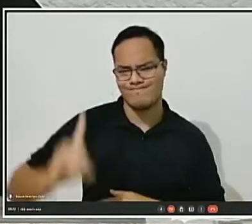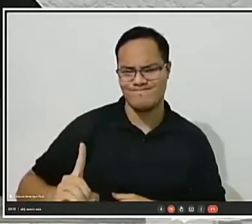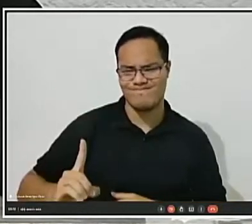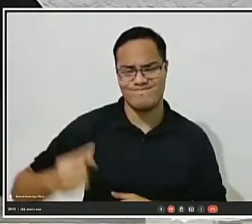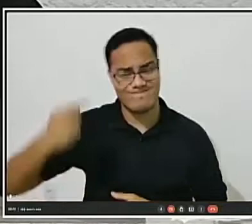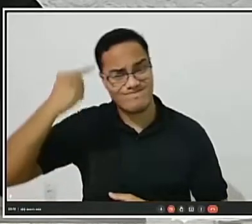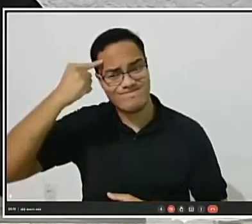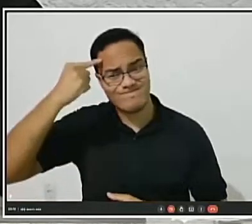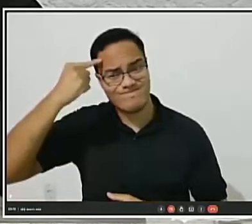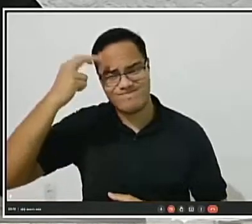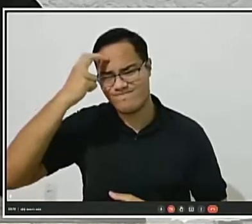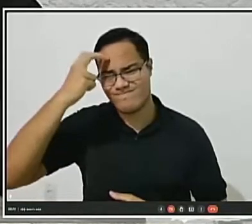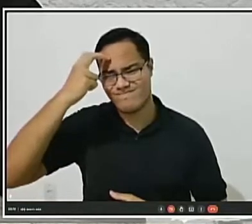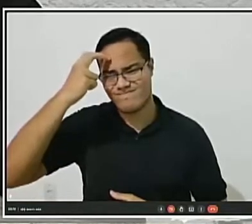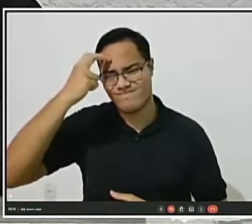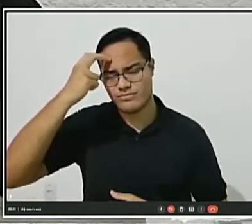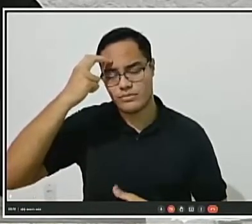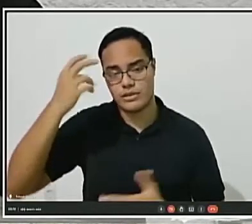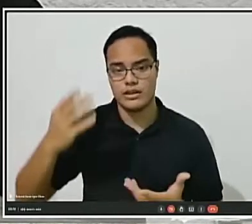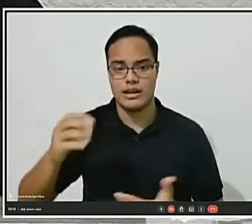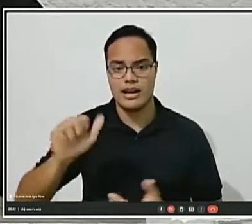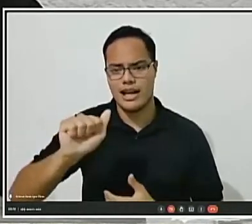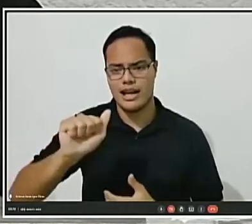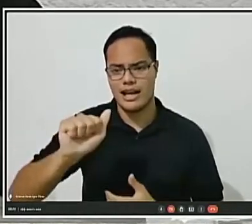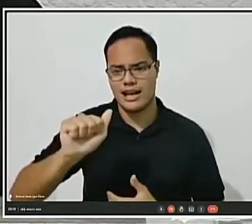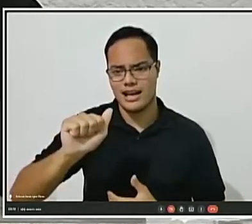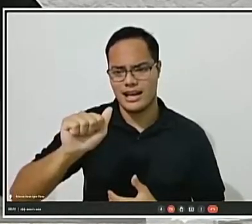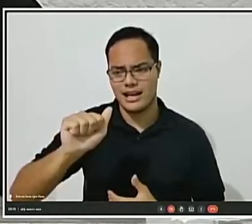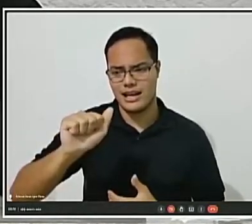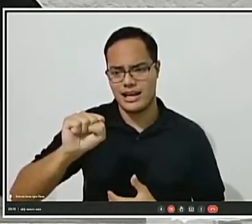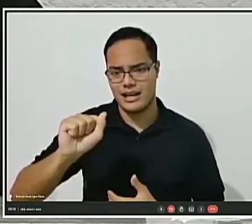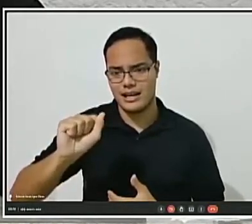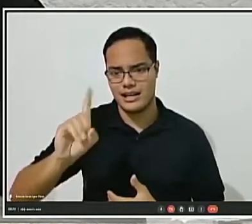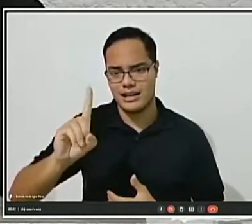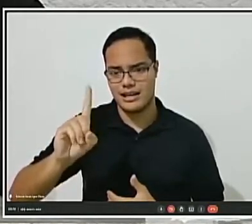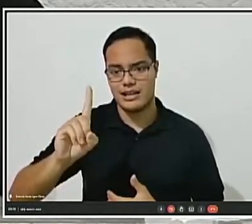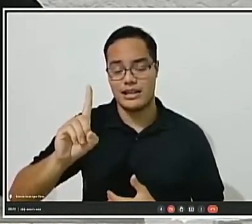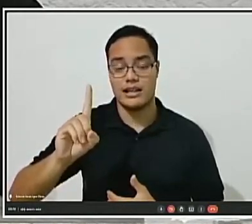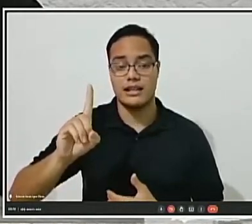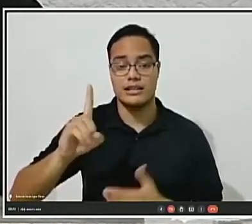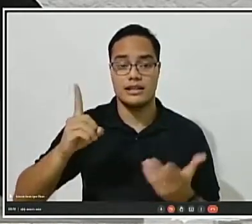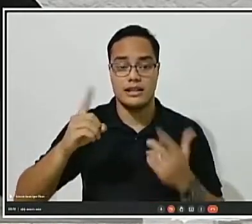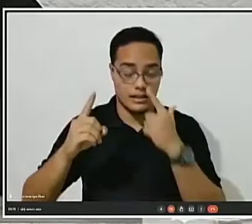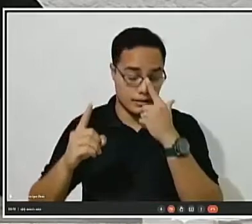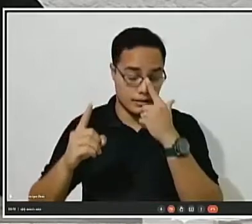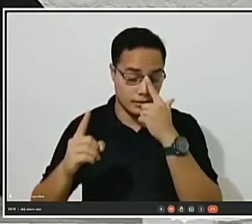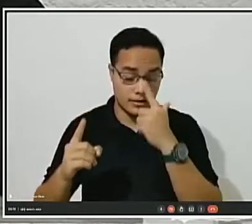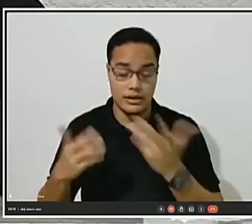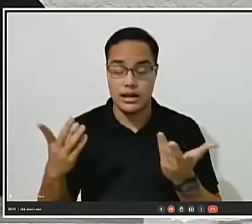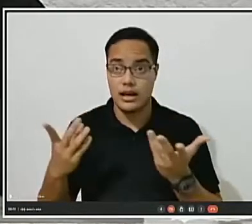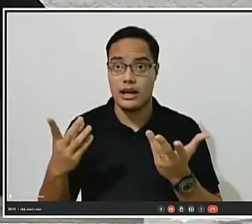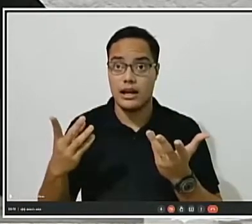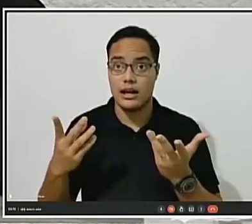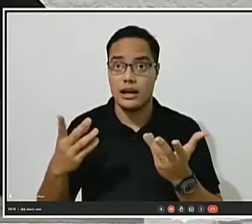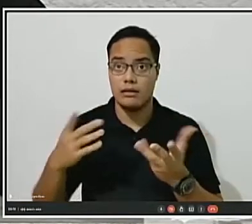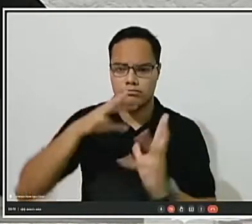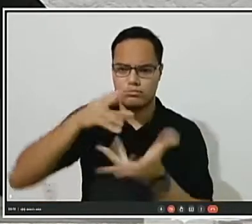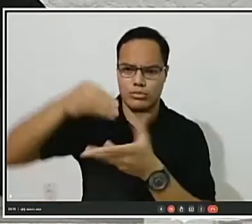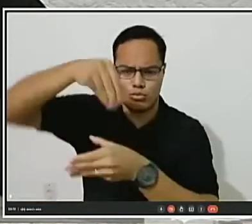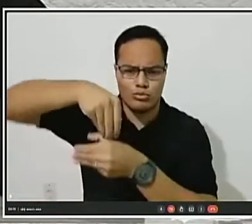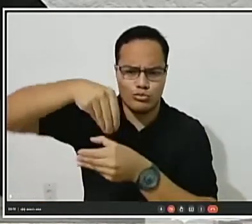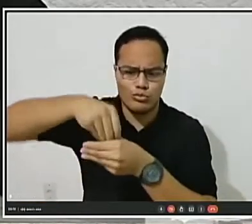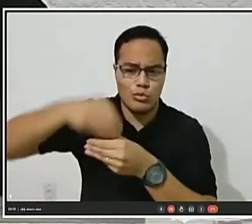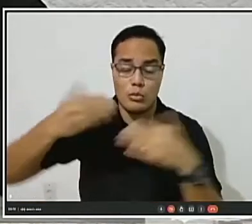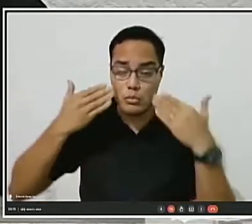população. A SD é um modo de estar no mundo que demonstra a diversidade humana.